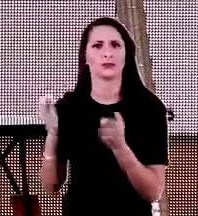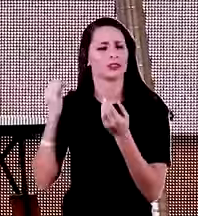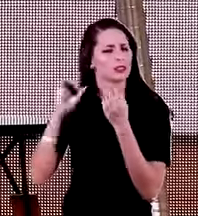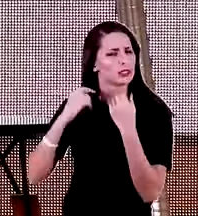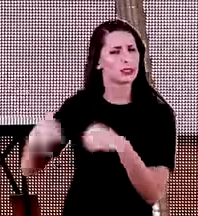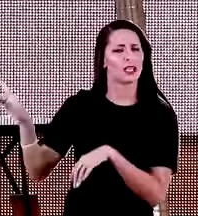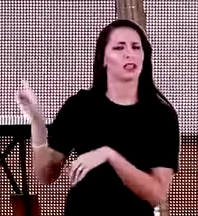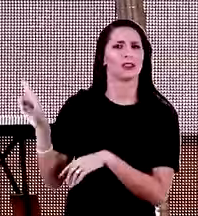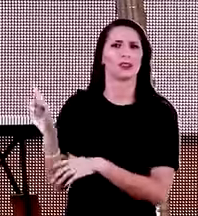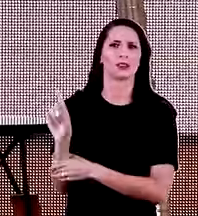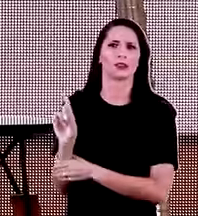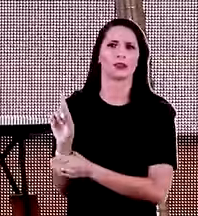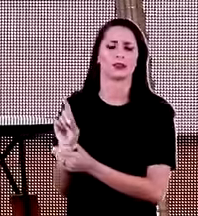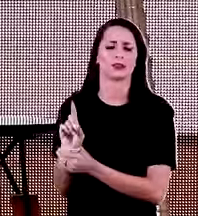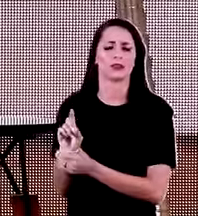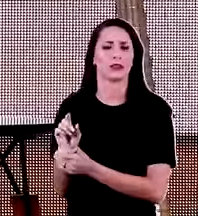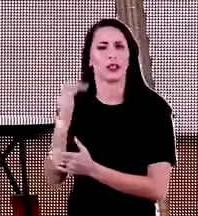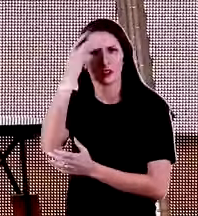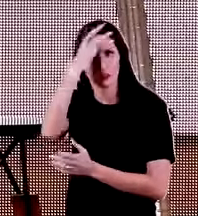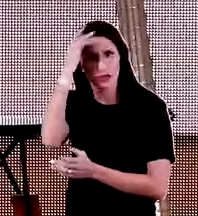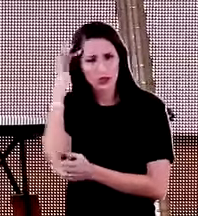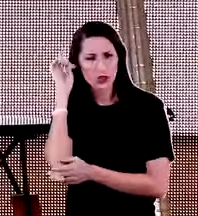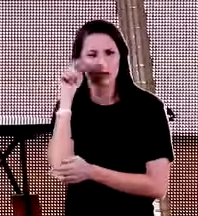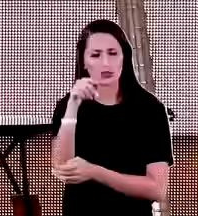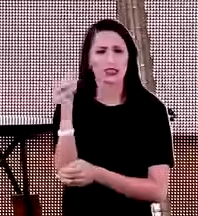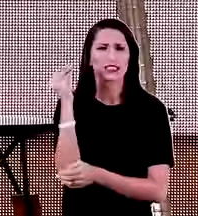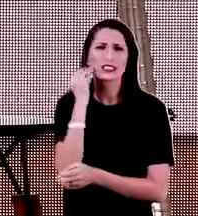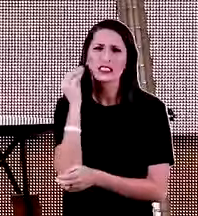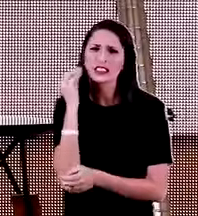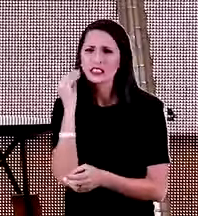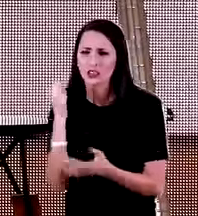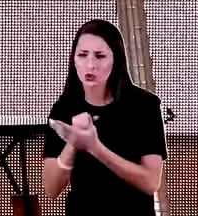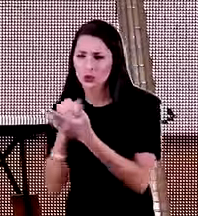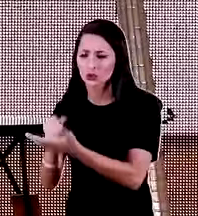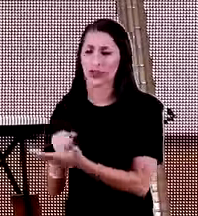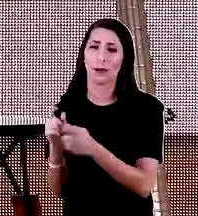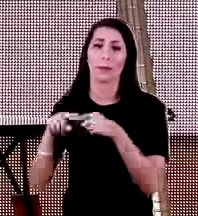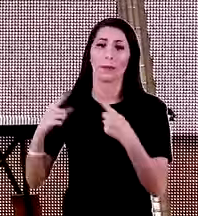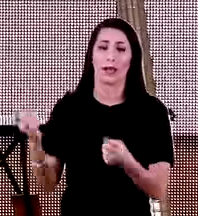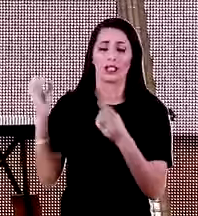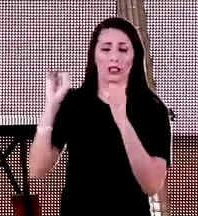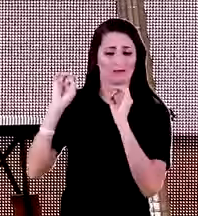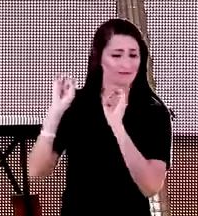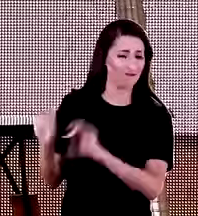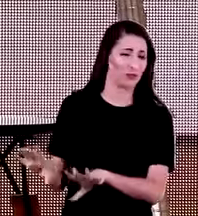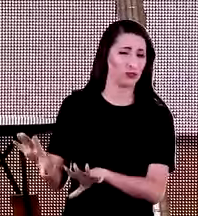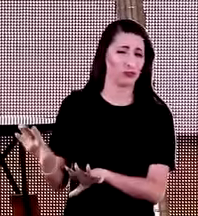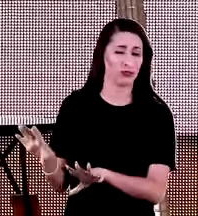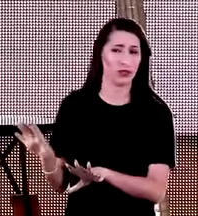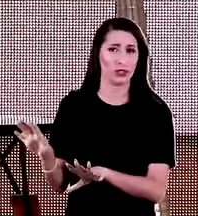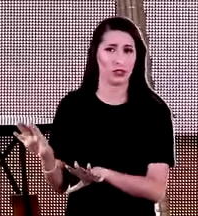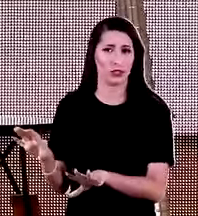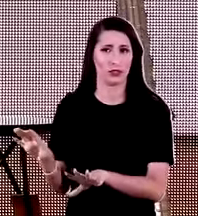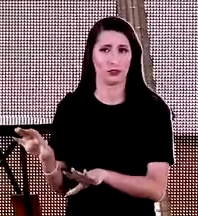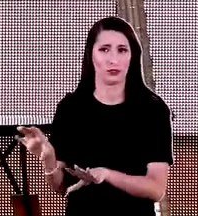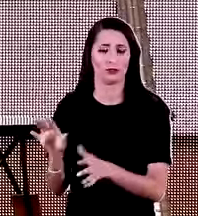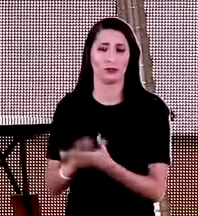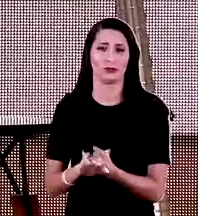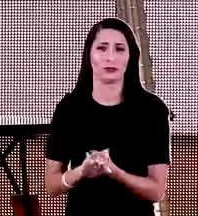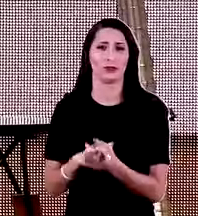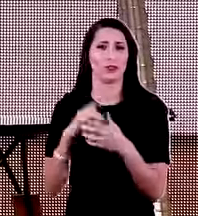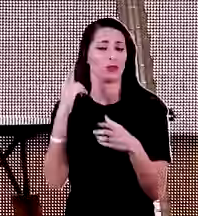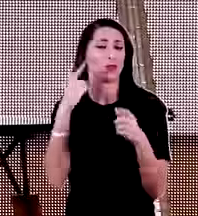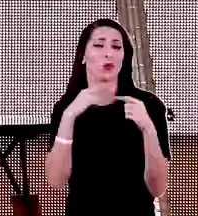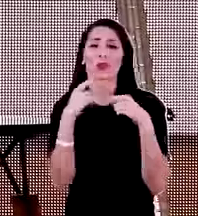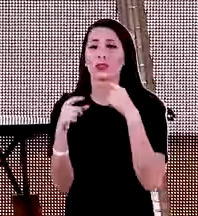junto. É aquela pessoa que você tenta ajudar, mas ela arma o espinho e você não consegue abraçar.